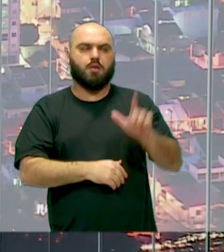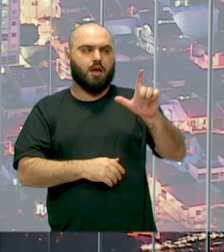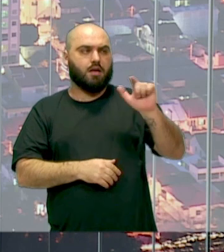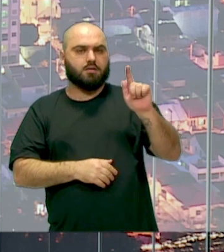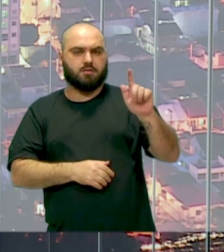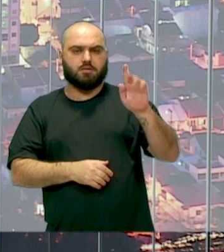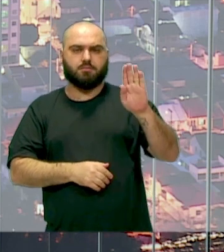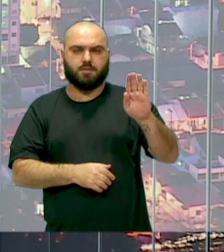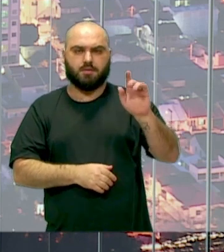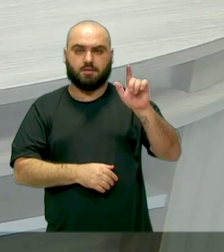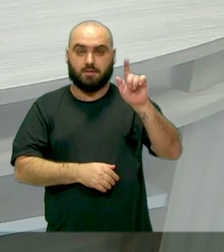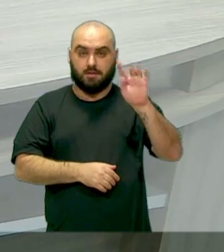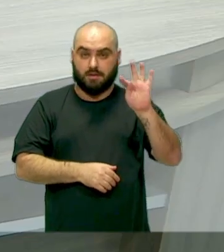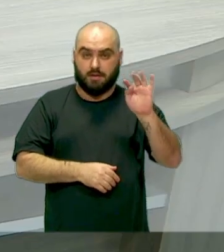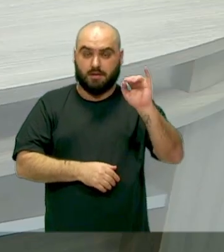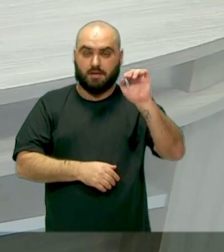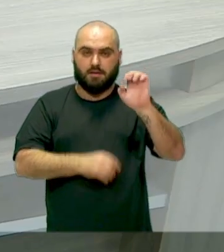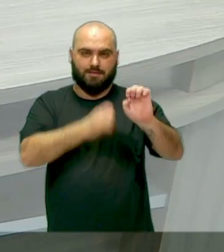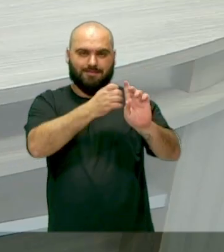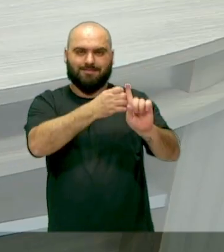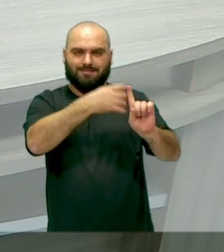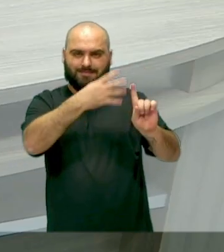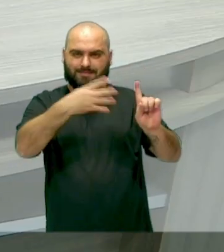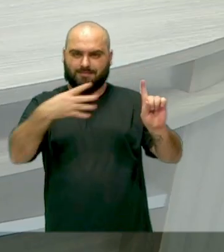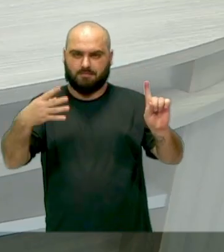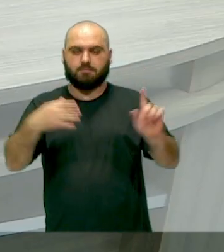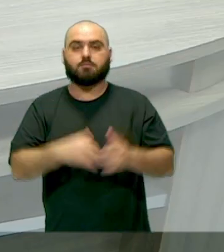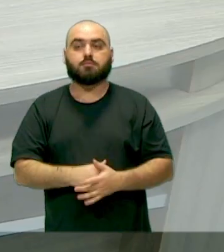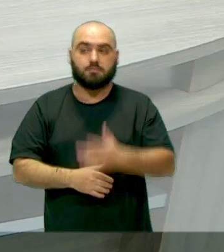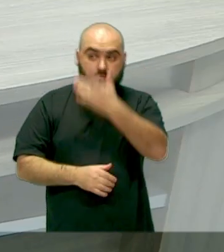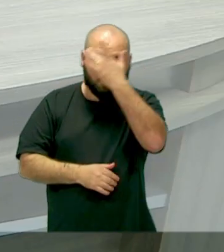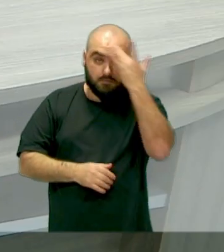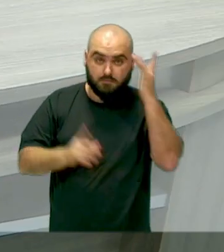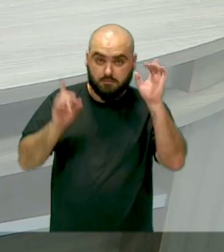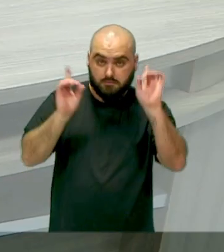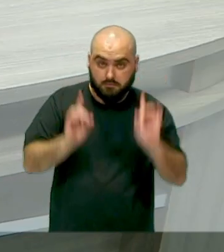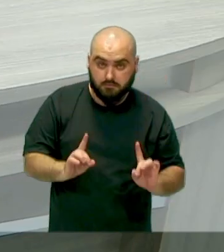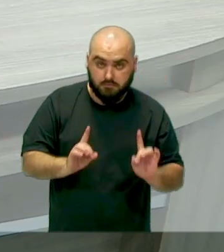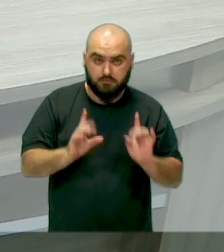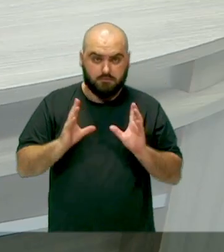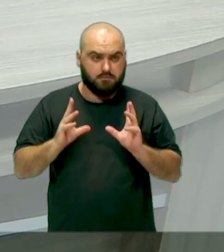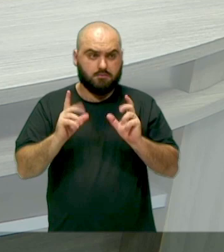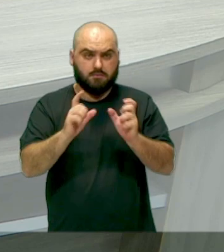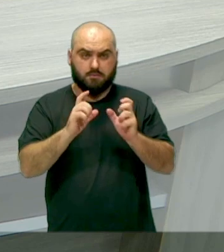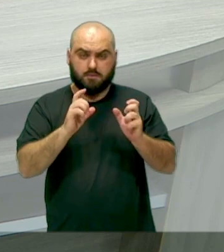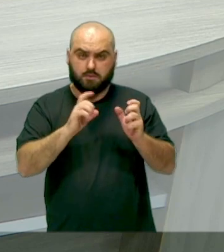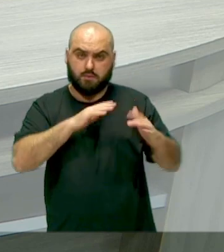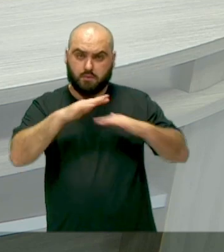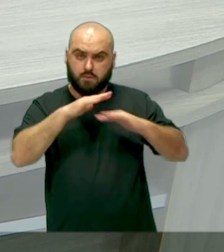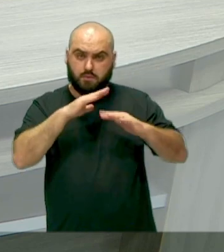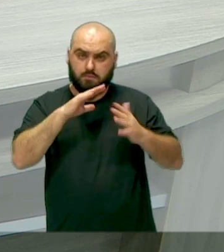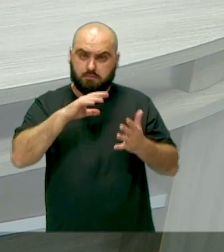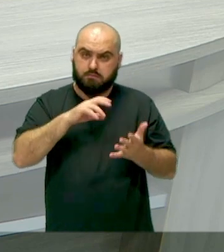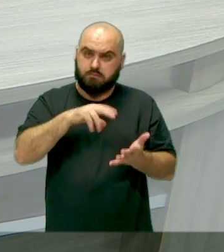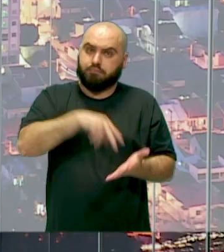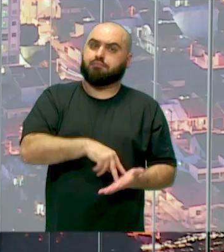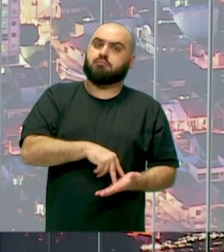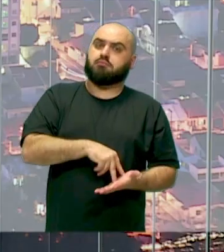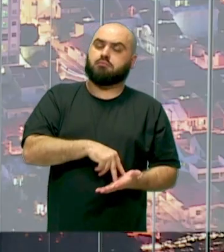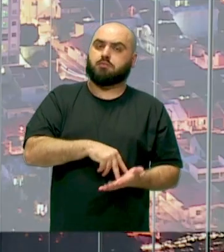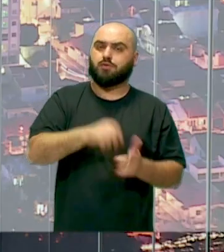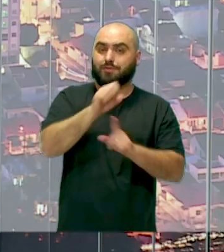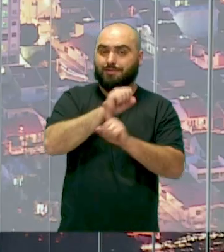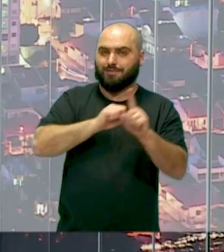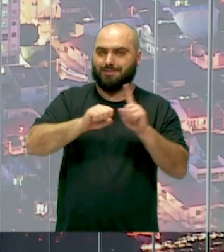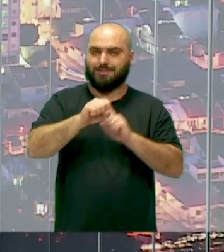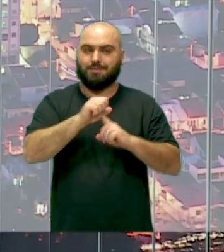LGBTQIA+, também, pessoas com deficiência, enfim. Todos os movimentos sociais,